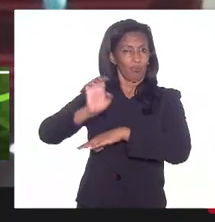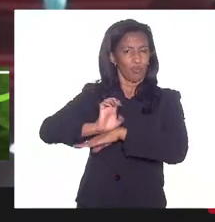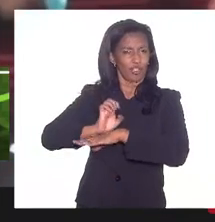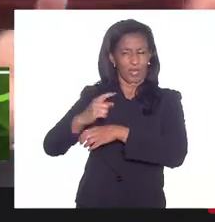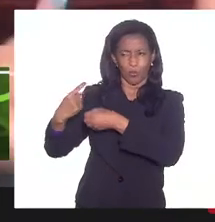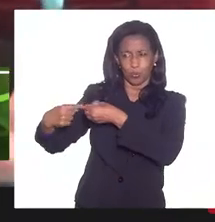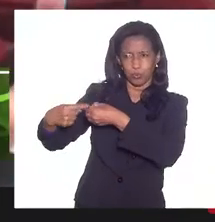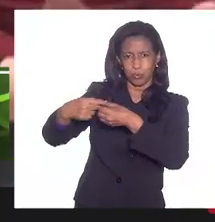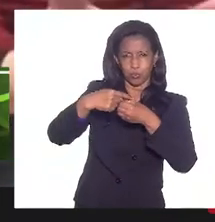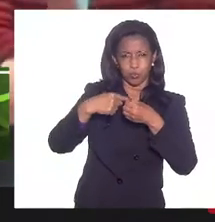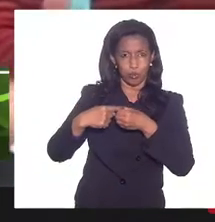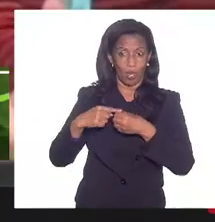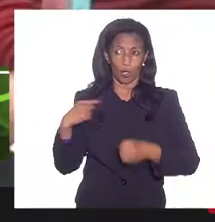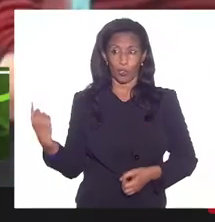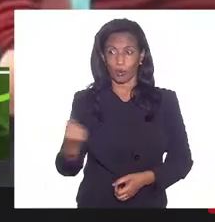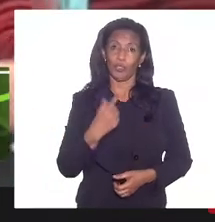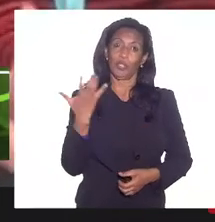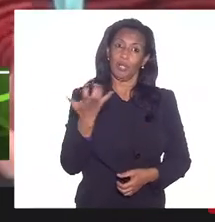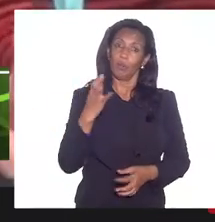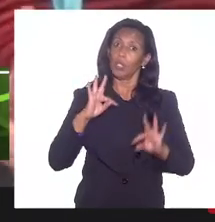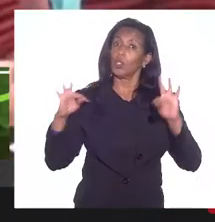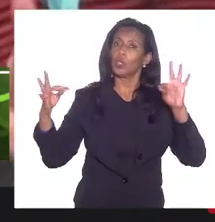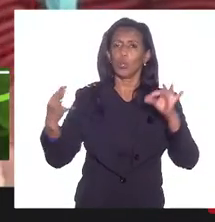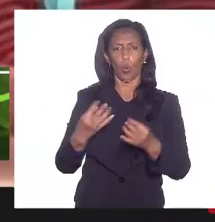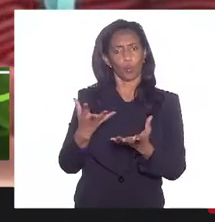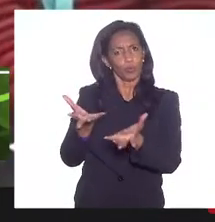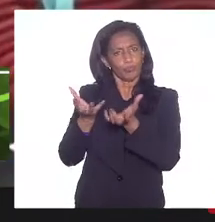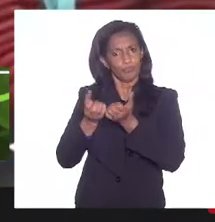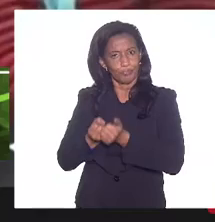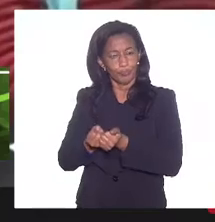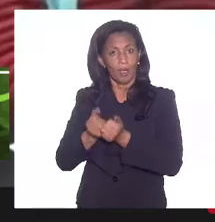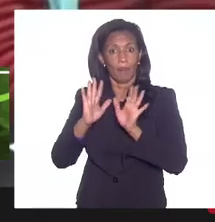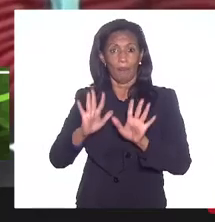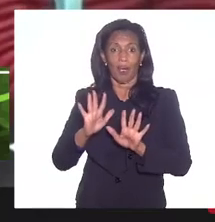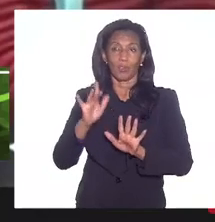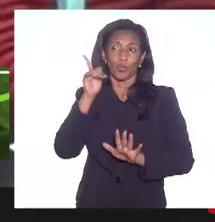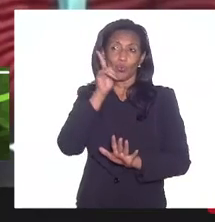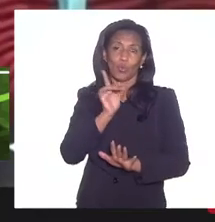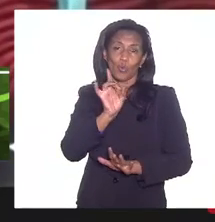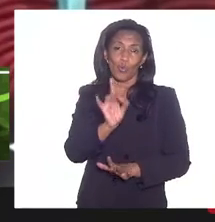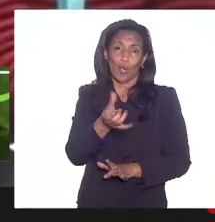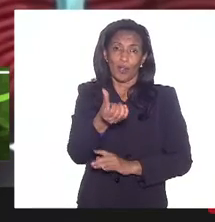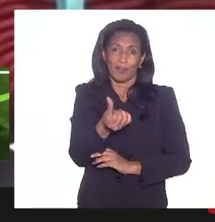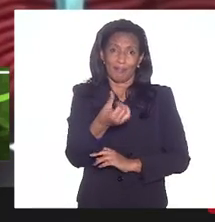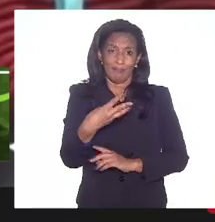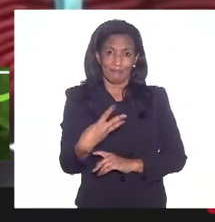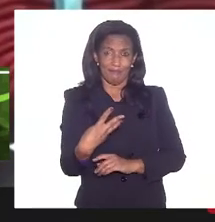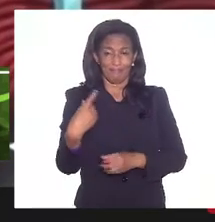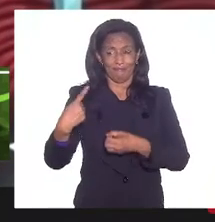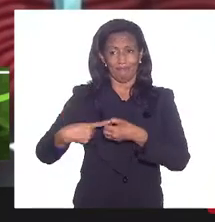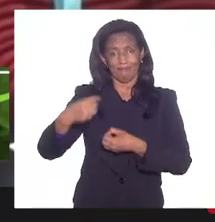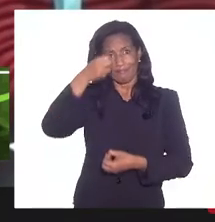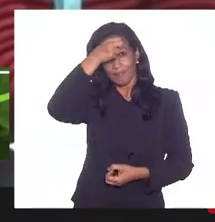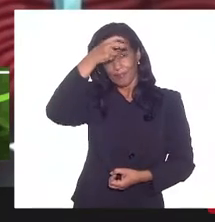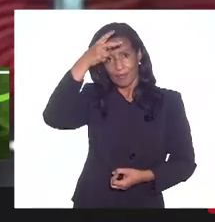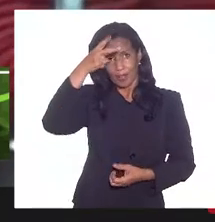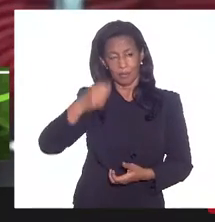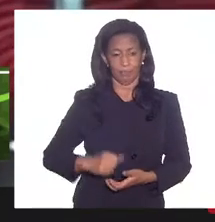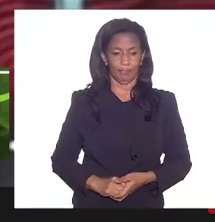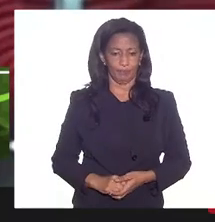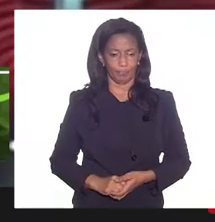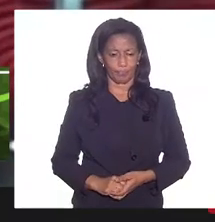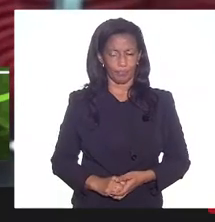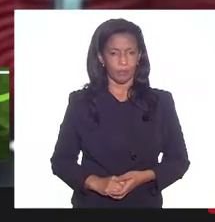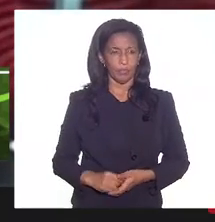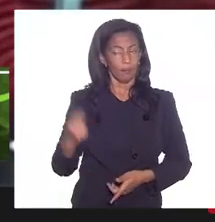todos os municípios pudessem receber recurso mas nós só conseguimos chegar em 63 municípios. Na